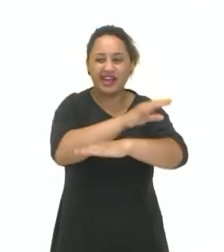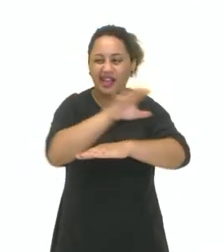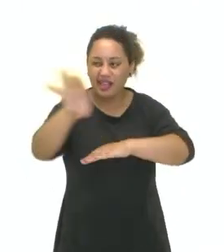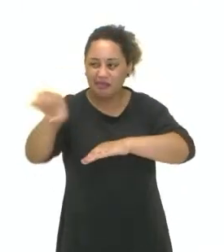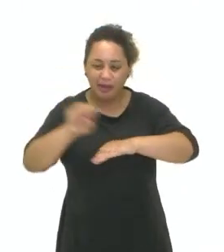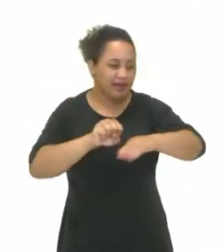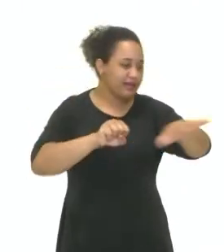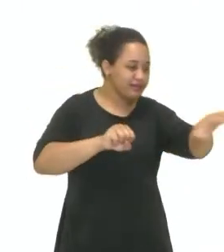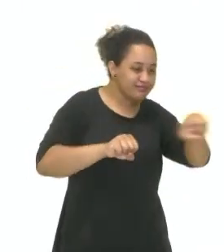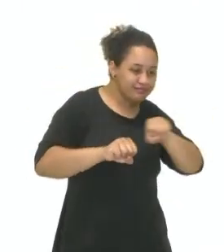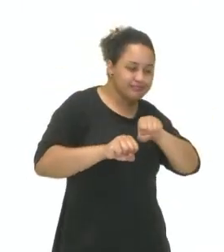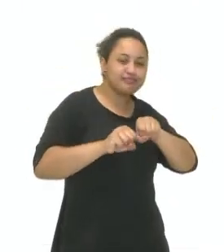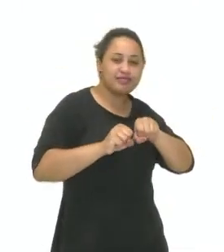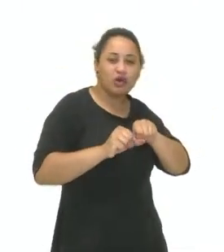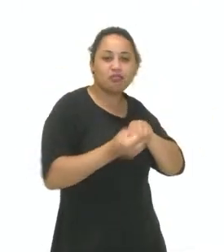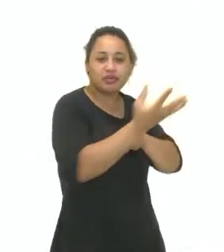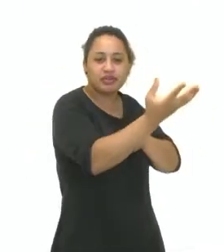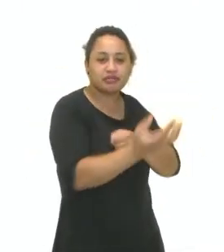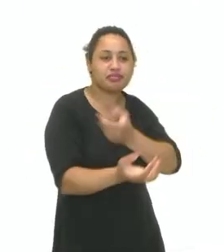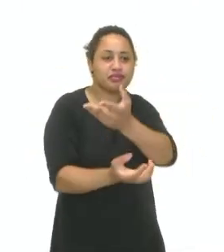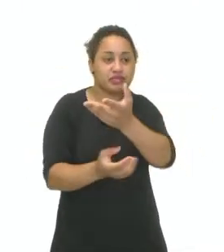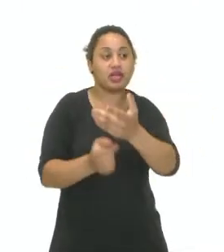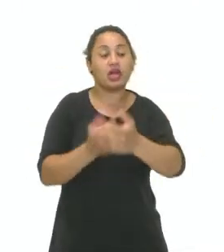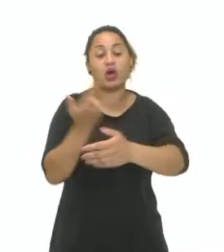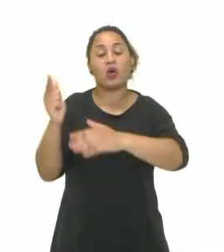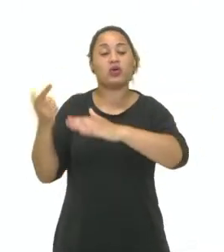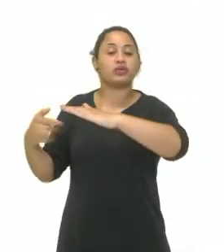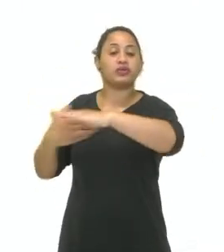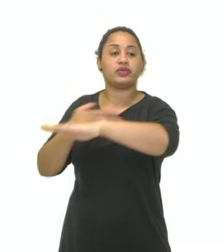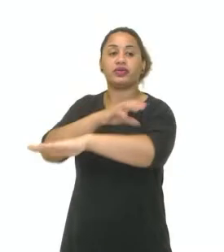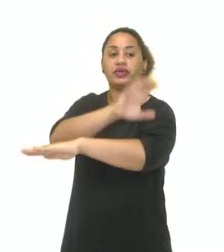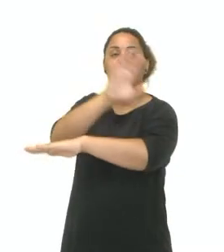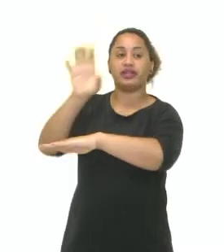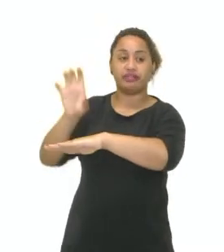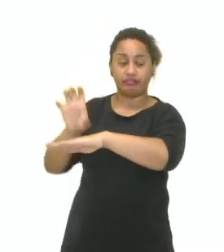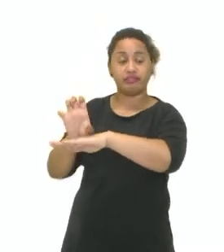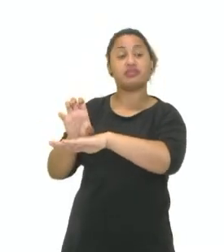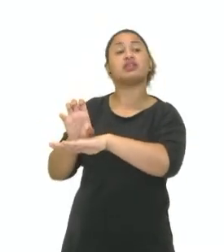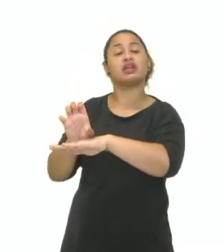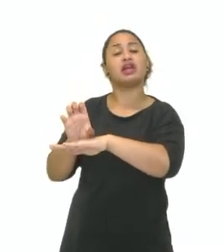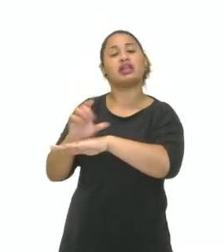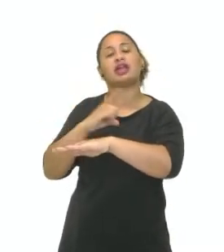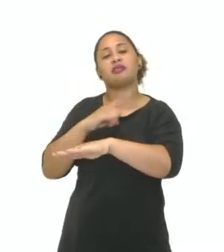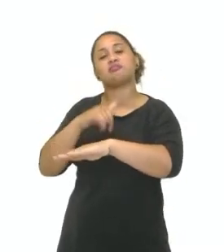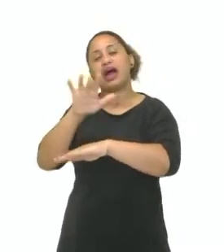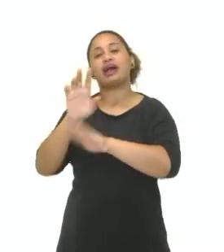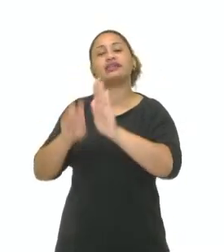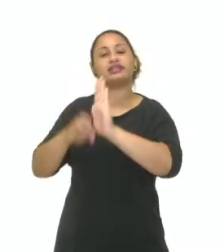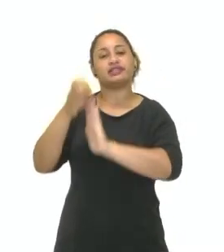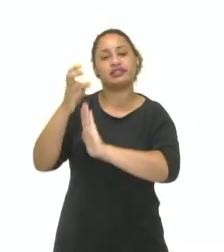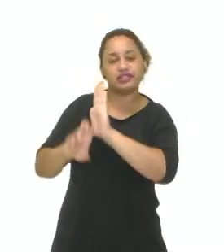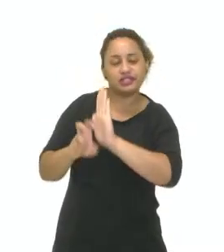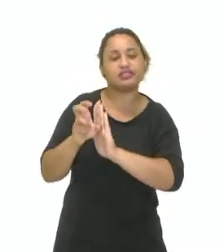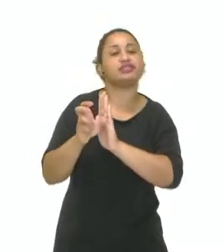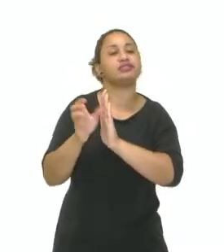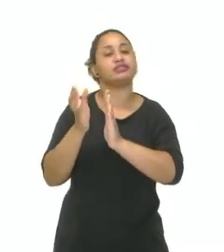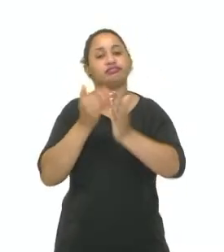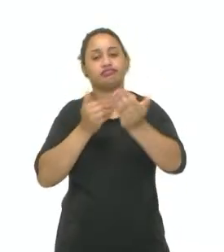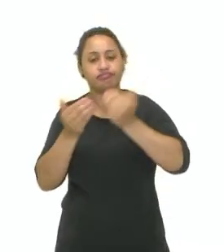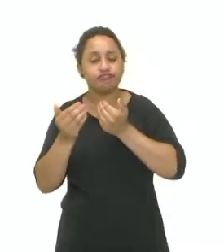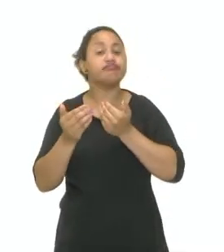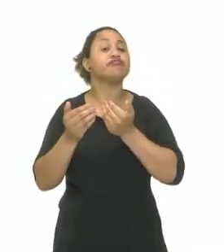assim, chegando de outro ecossistema, mais biomassa, mais energia alimentar,